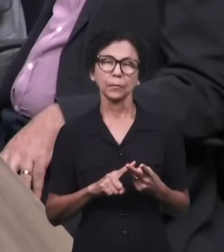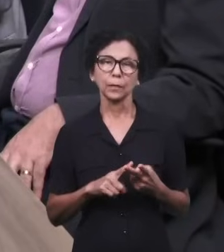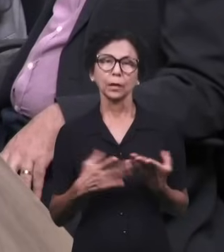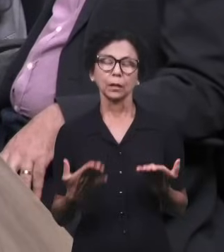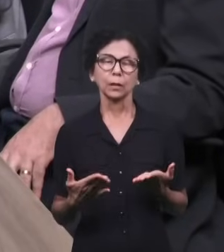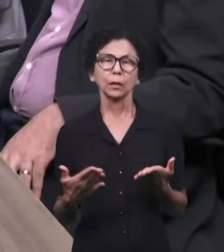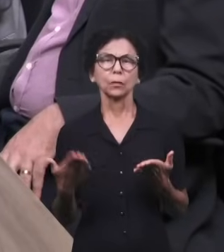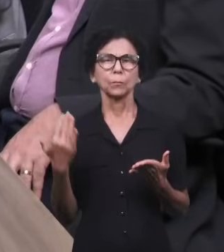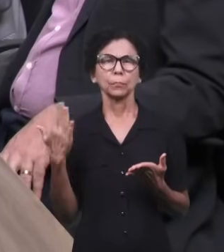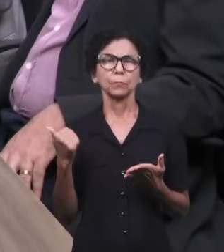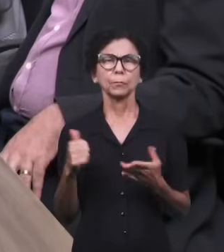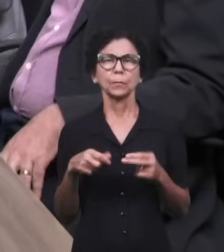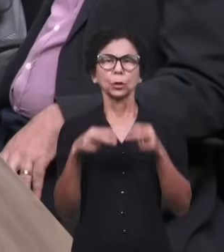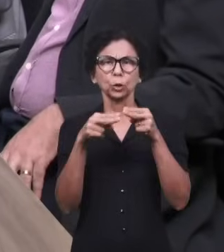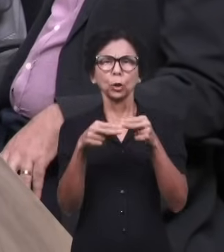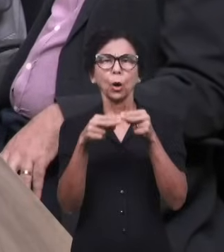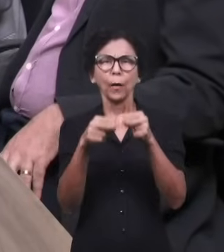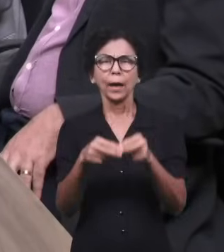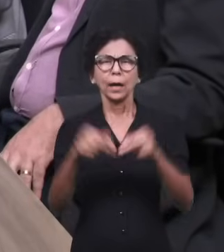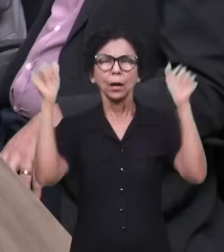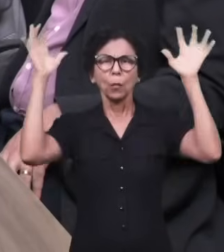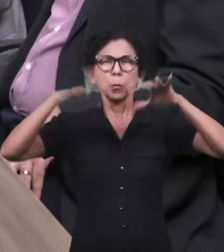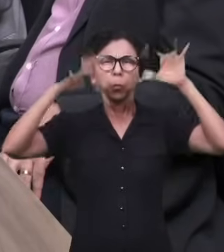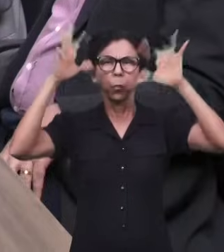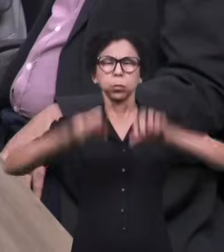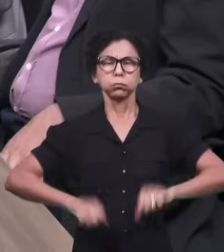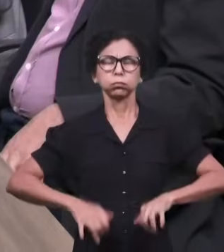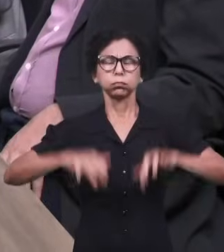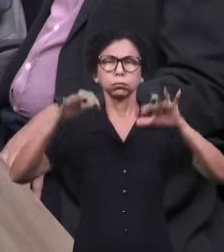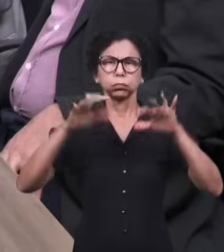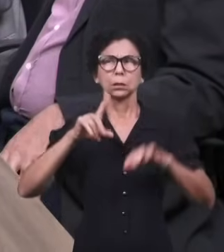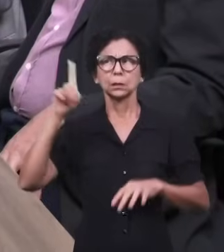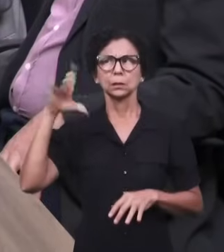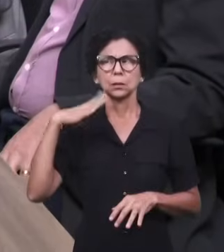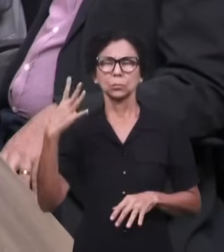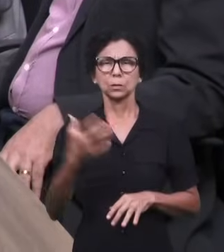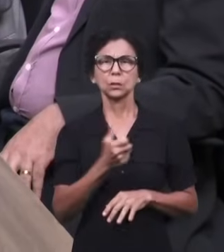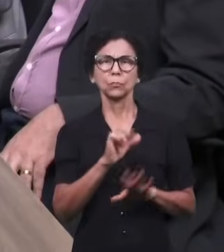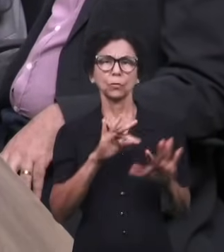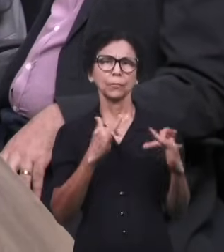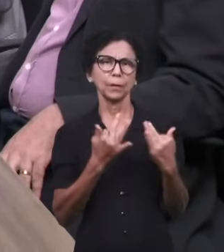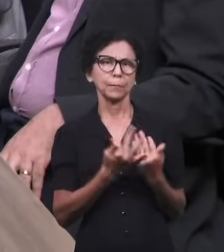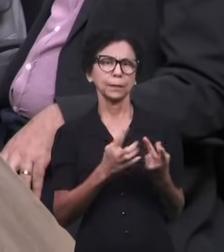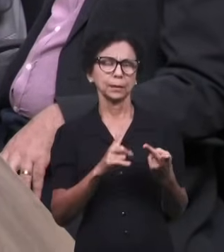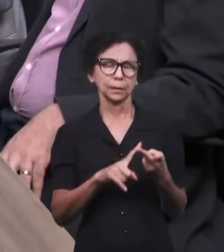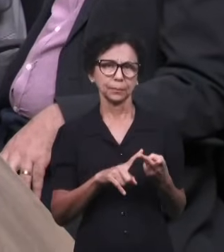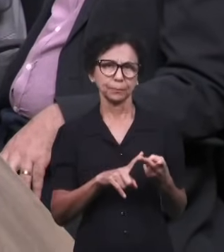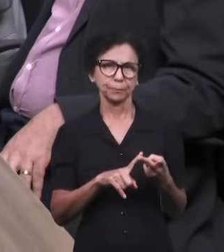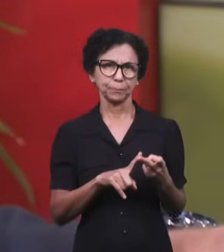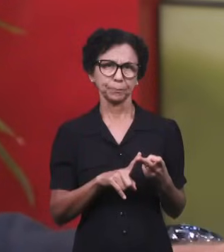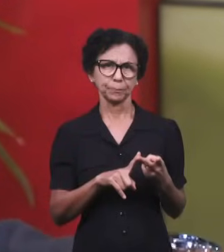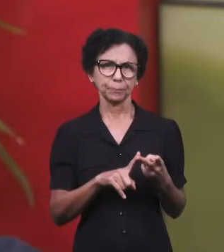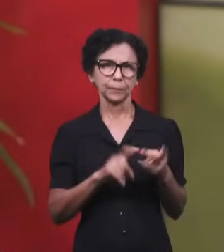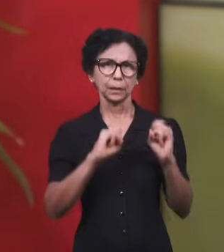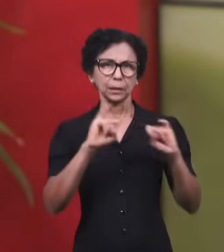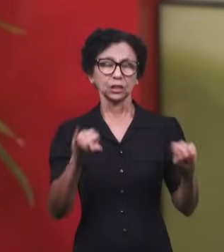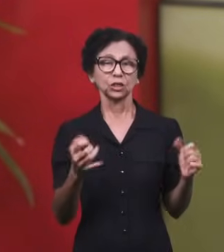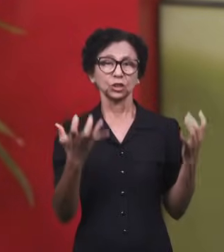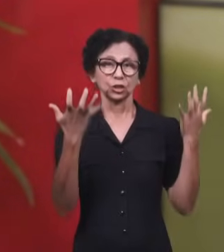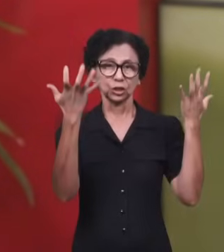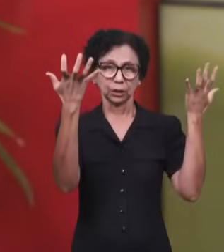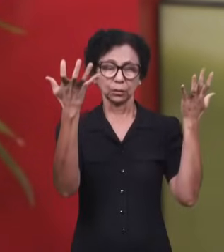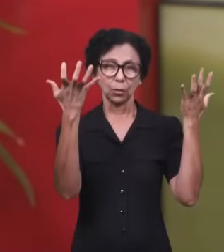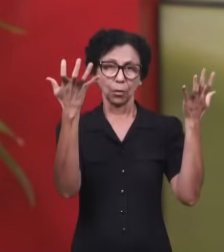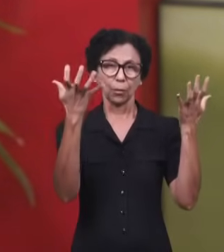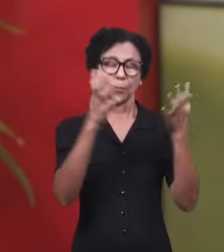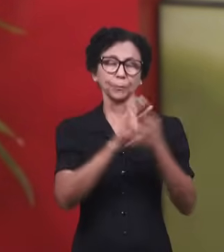Sodoma e Gomorra, Deus salvou a família de Ló. Veio sobre Jericó, Deus salvou a família de Raabe. Vai vir um juízo aí, Deus